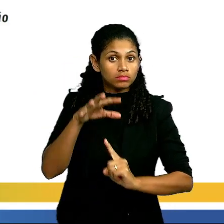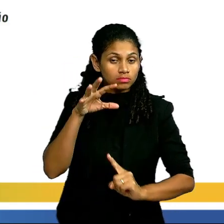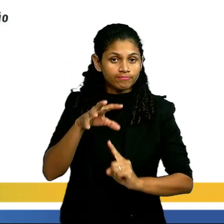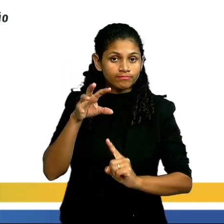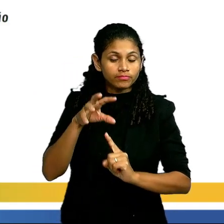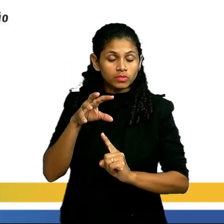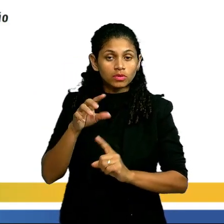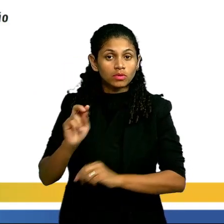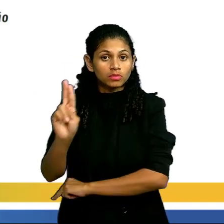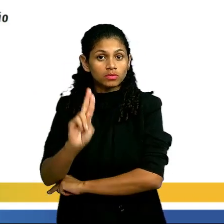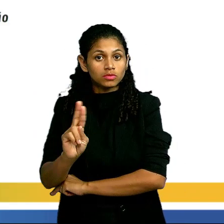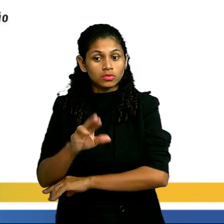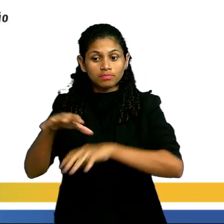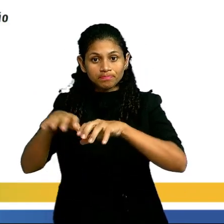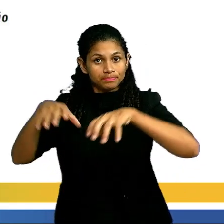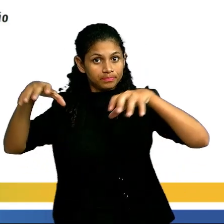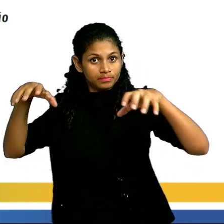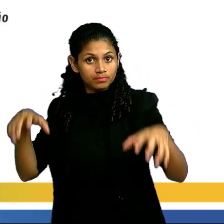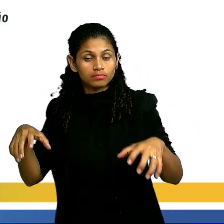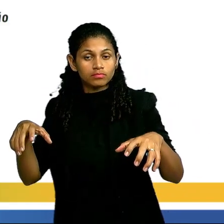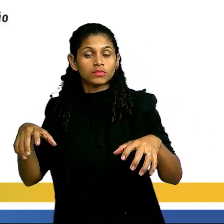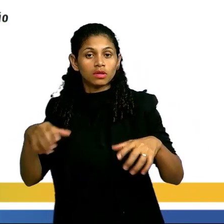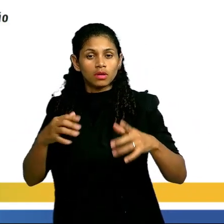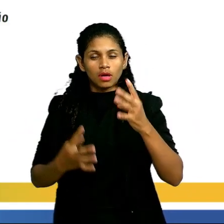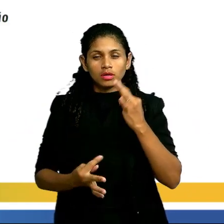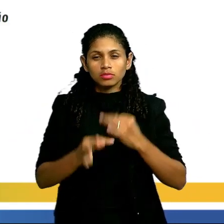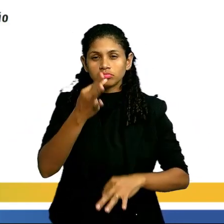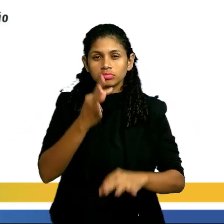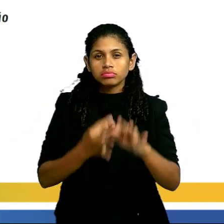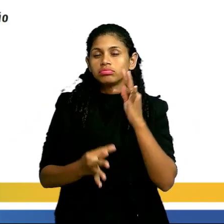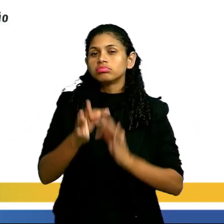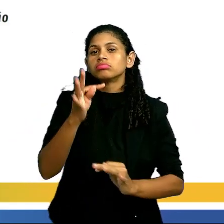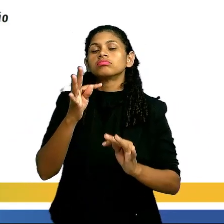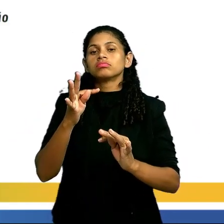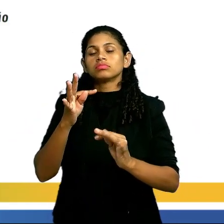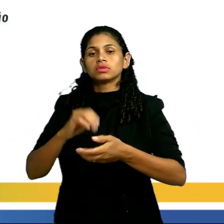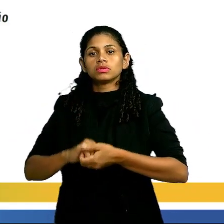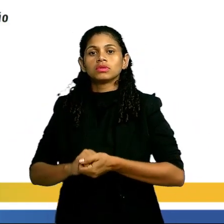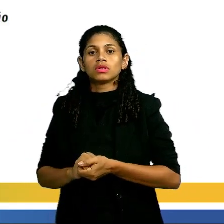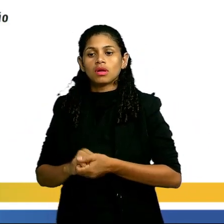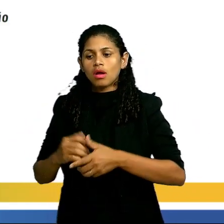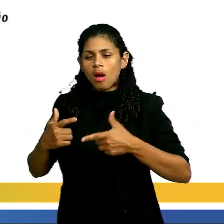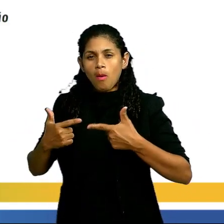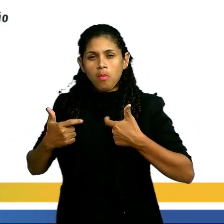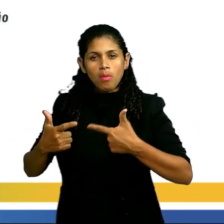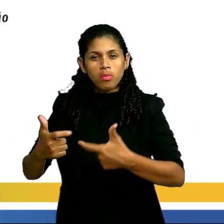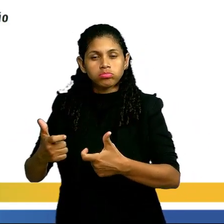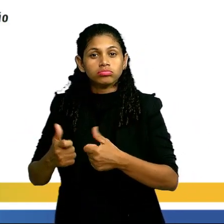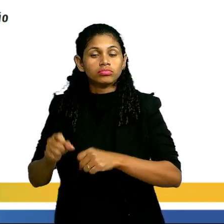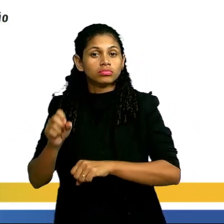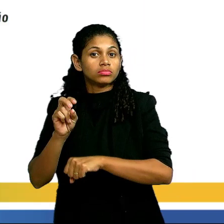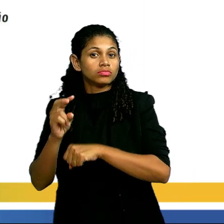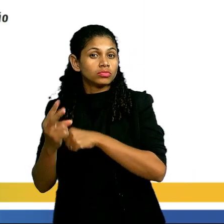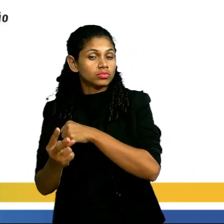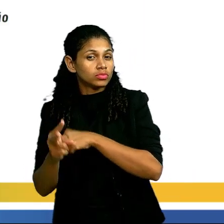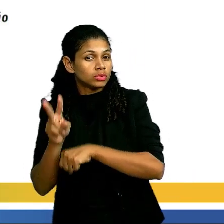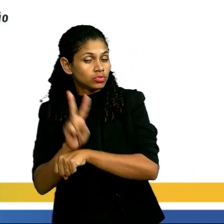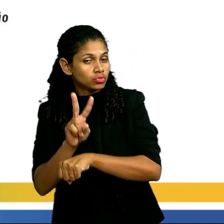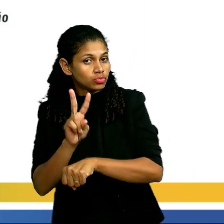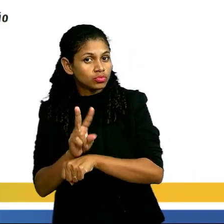pelos dois lados, como as disputas tecnológicas, né, corrida espacial e armamentista, as ajudas